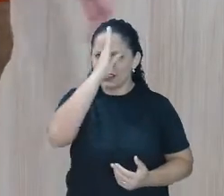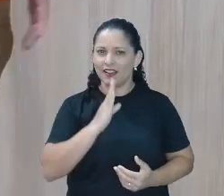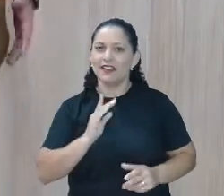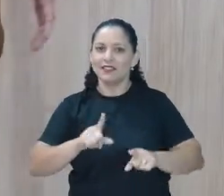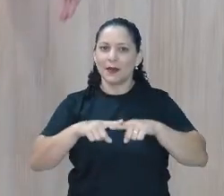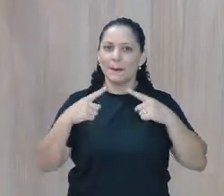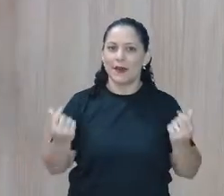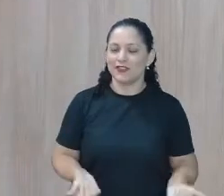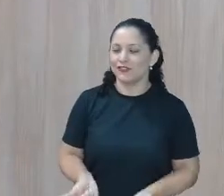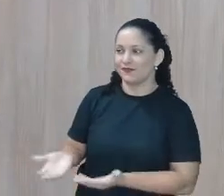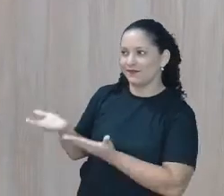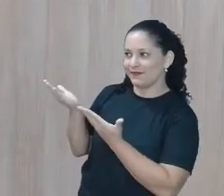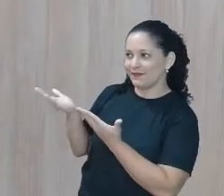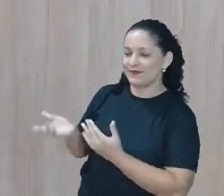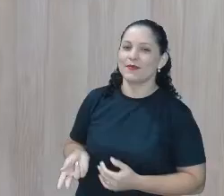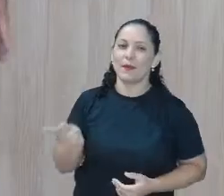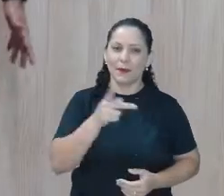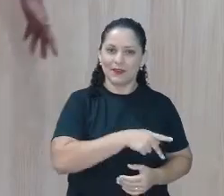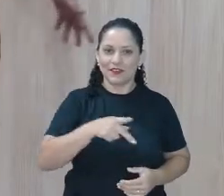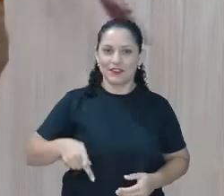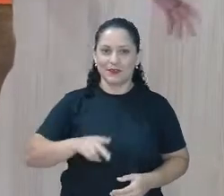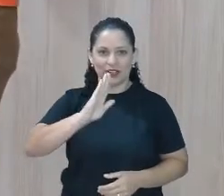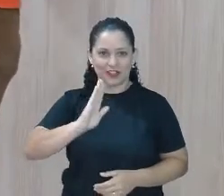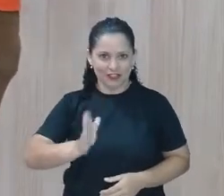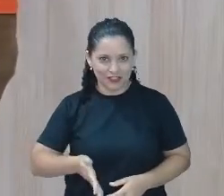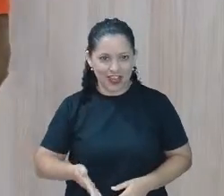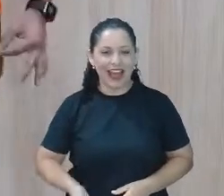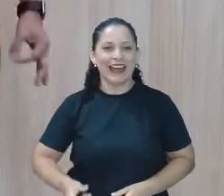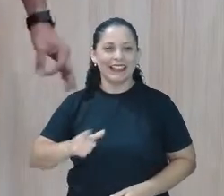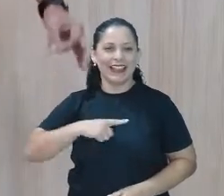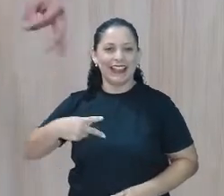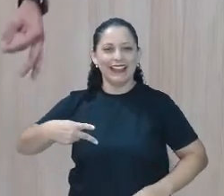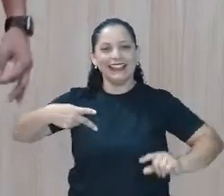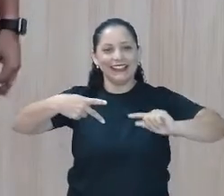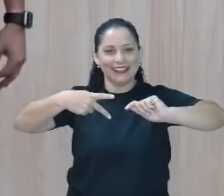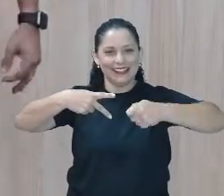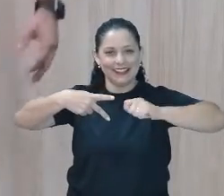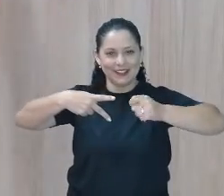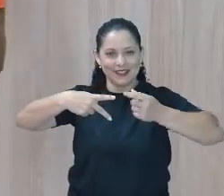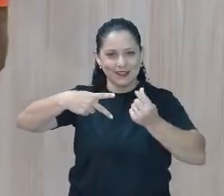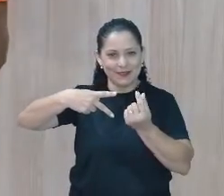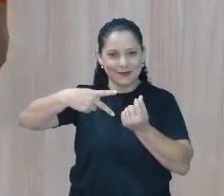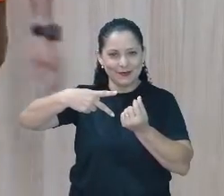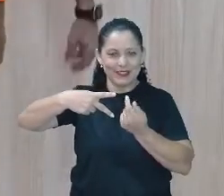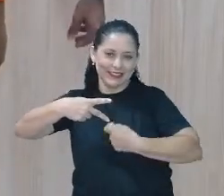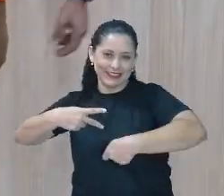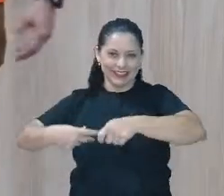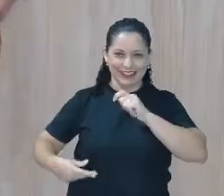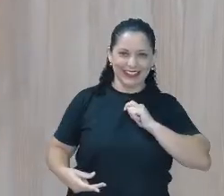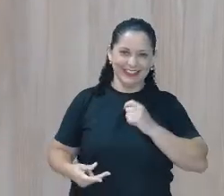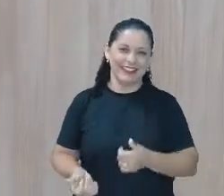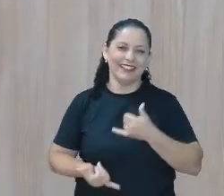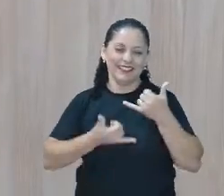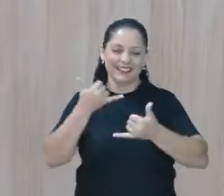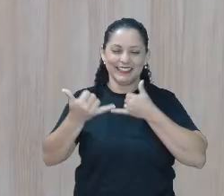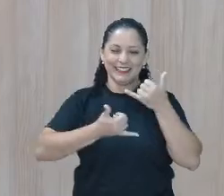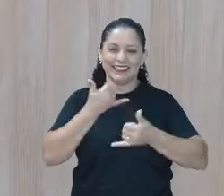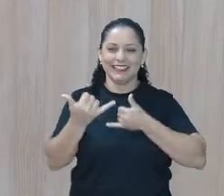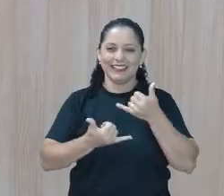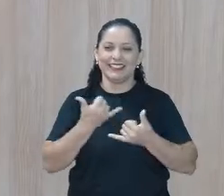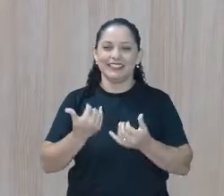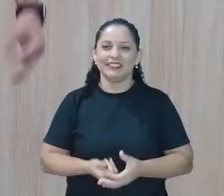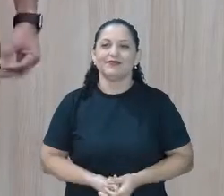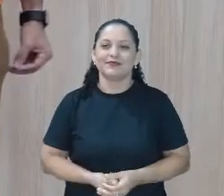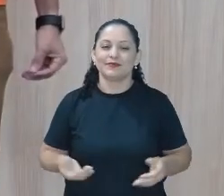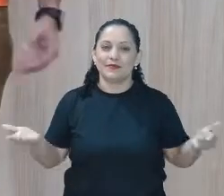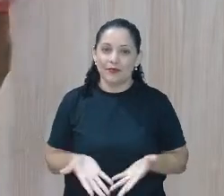mas Dini já fez o Pix aí para mim, tá? Ela tá pagando por essa aula. Galera, vamos embora